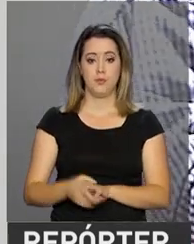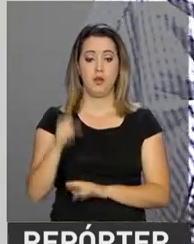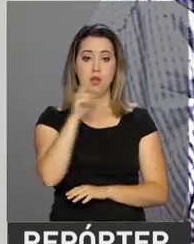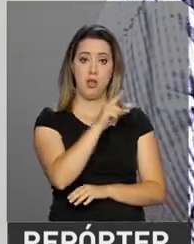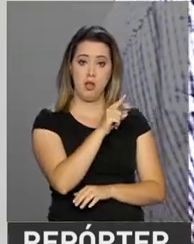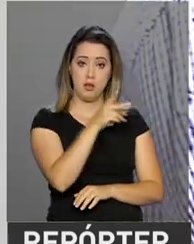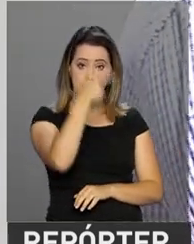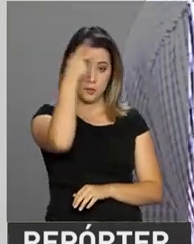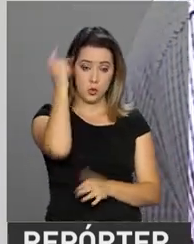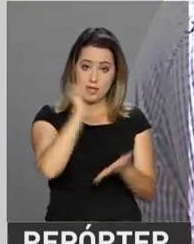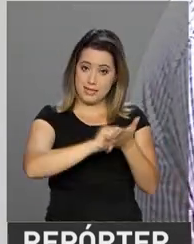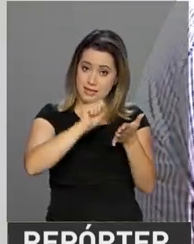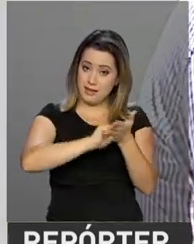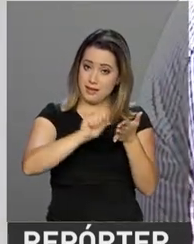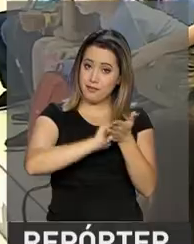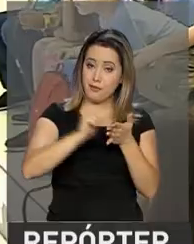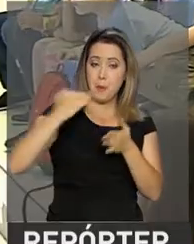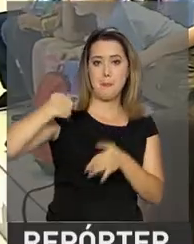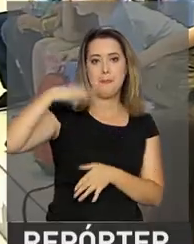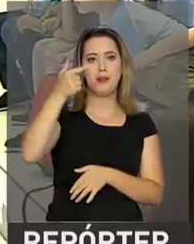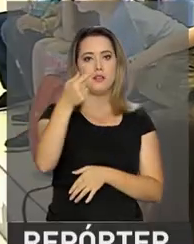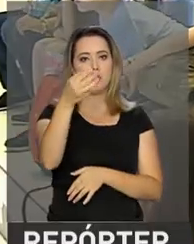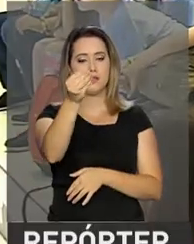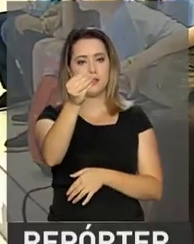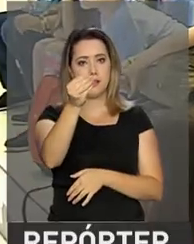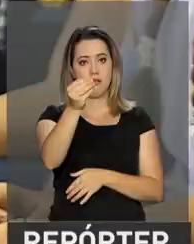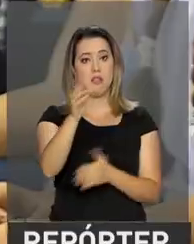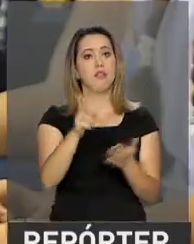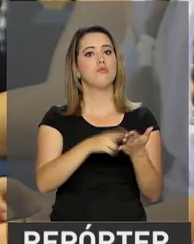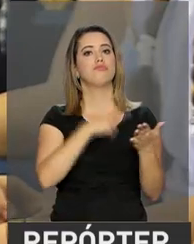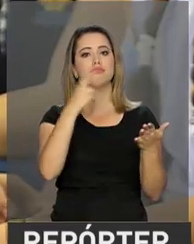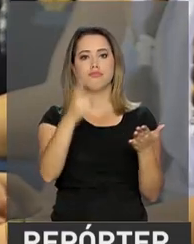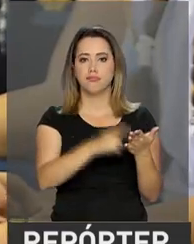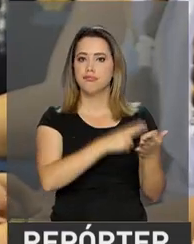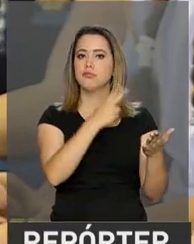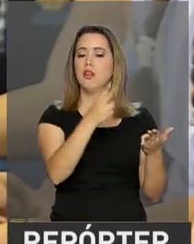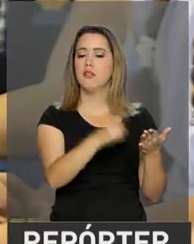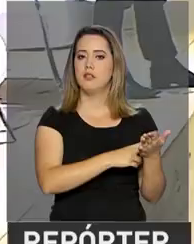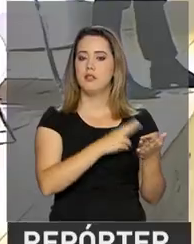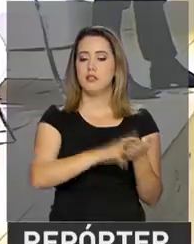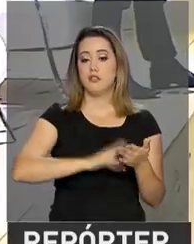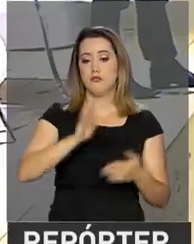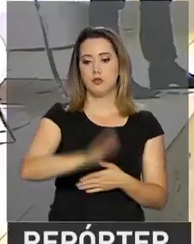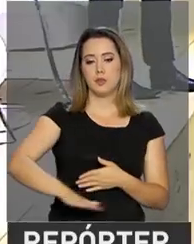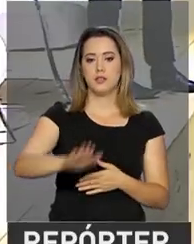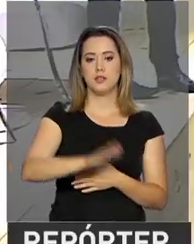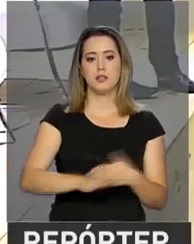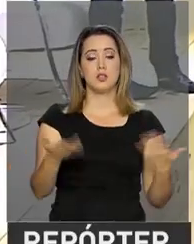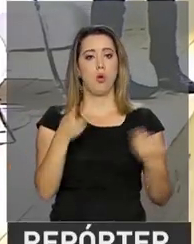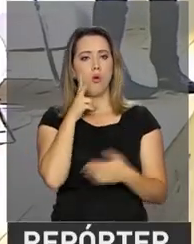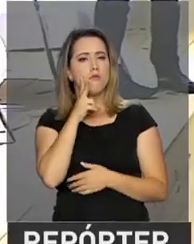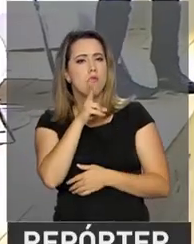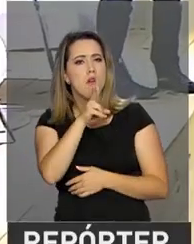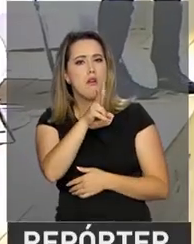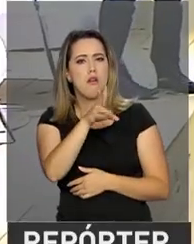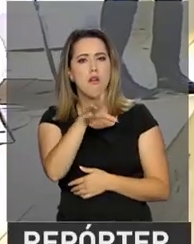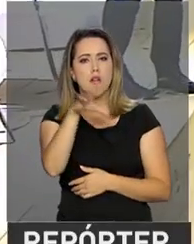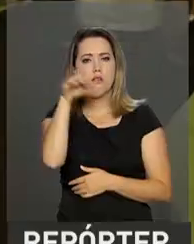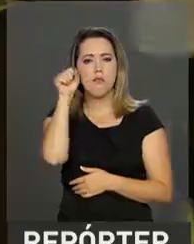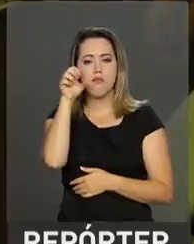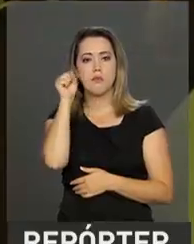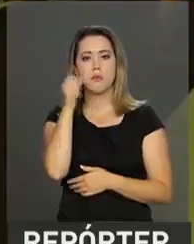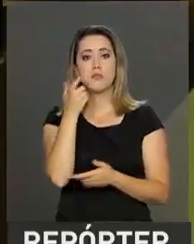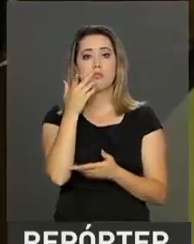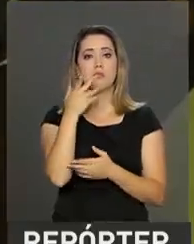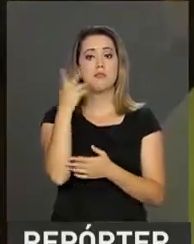Este autor publicou mais de 70 livros para crianças. E elas, compenetradas, agora ouvem sobre a arte de escrever.